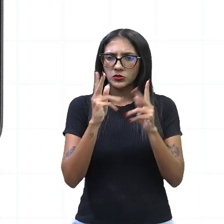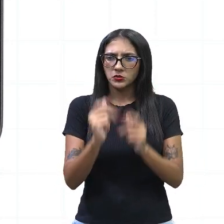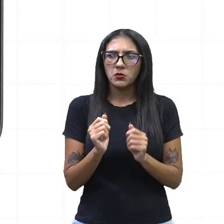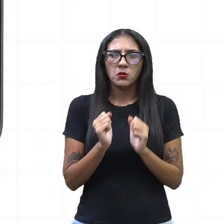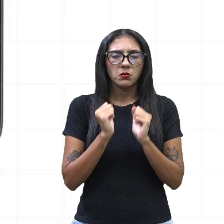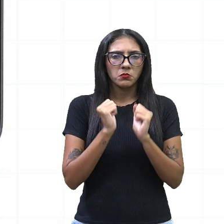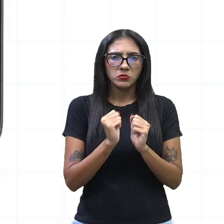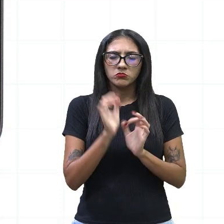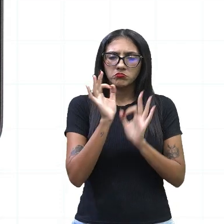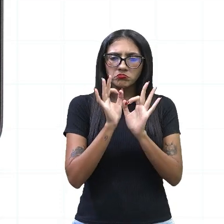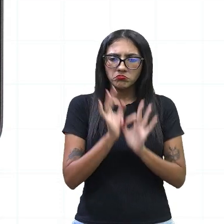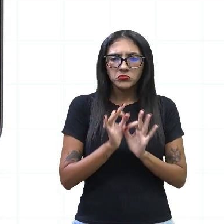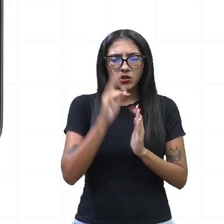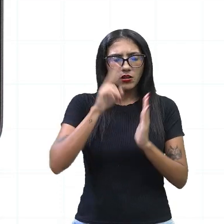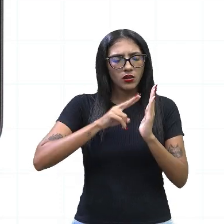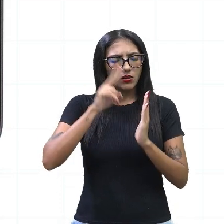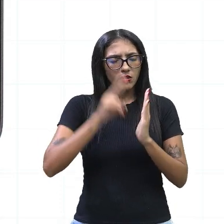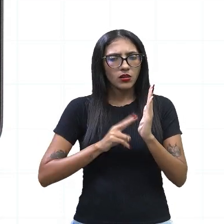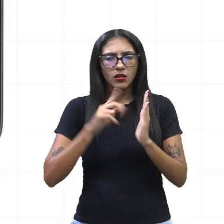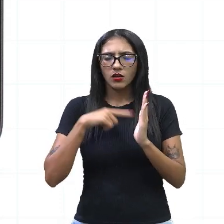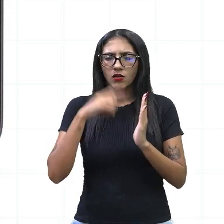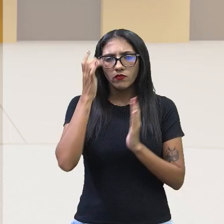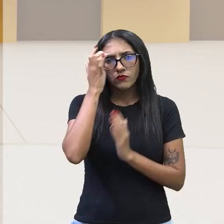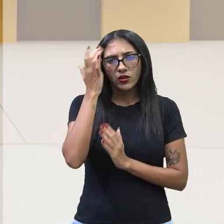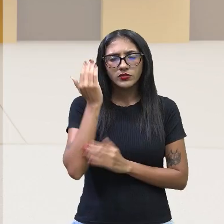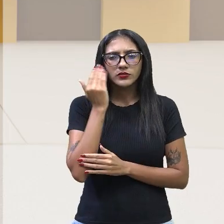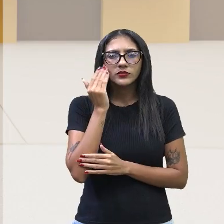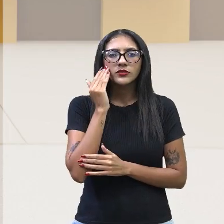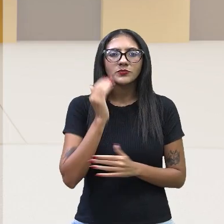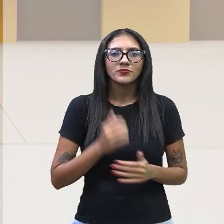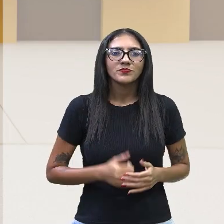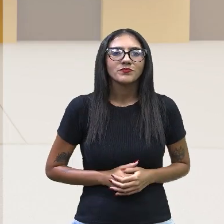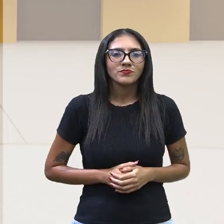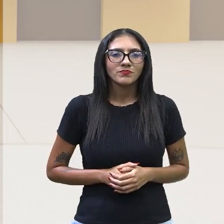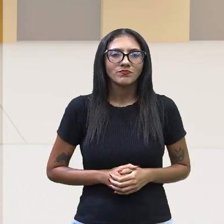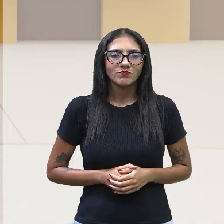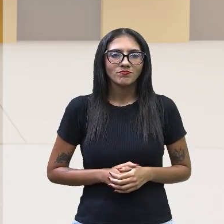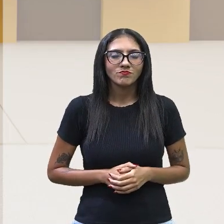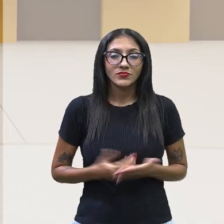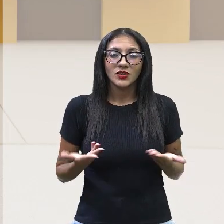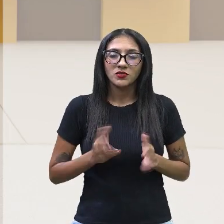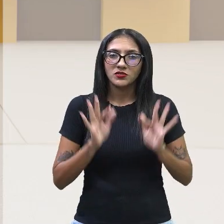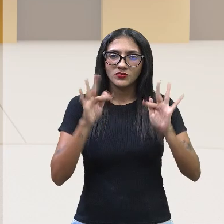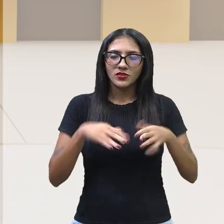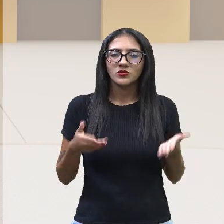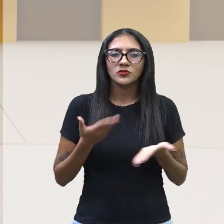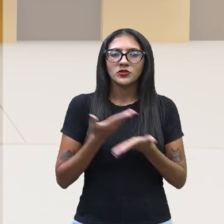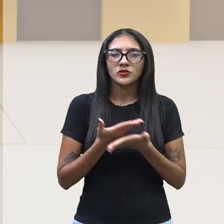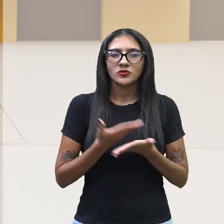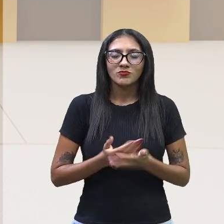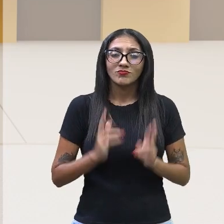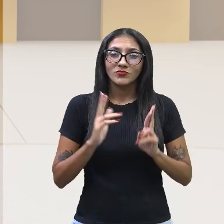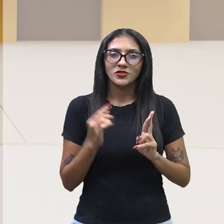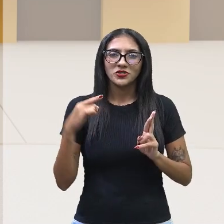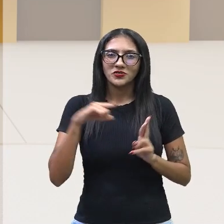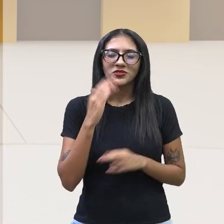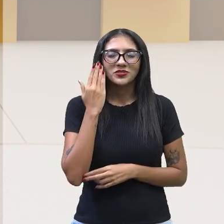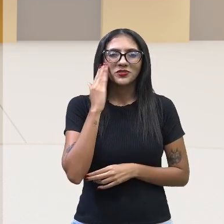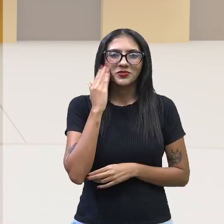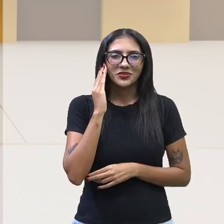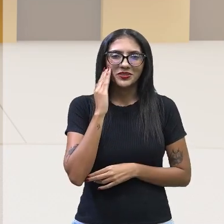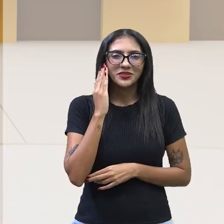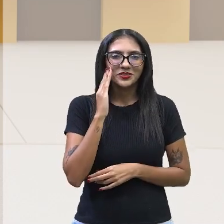é fácil e é de super compreensão. Bom, aqui nós finalizamos nosso assunto de hoje, eu espero que todos tenham